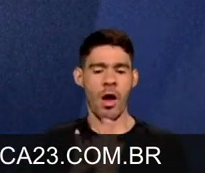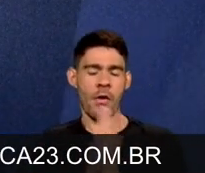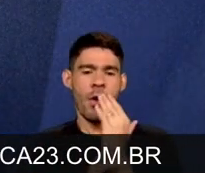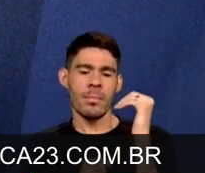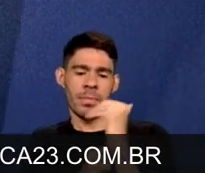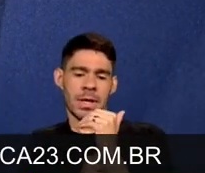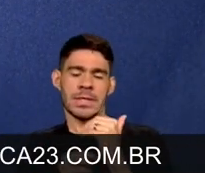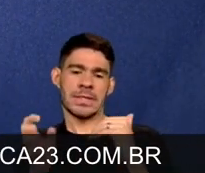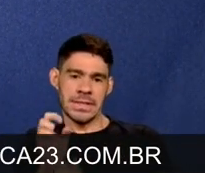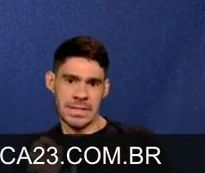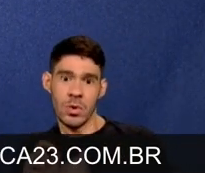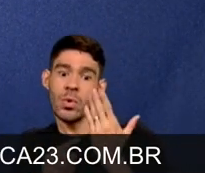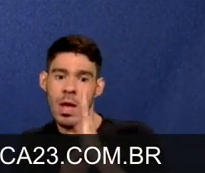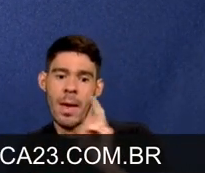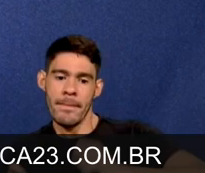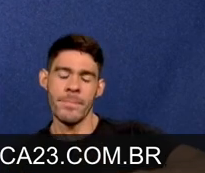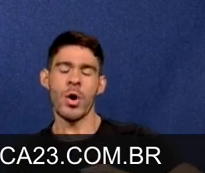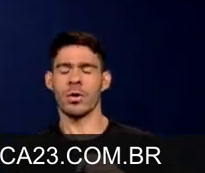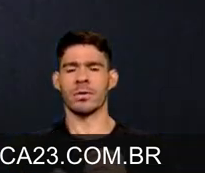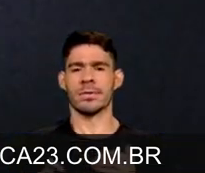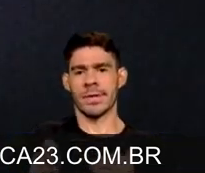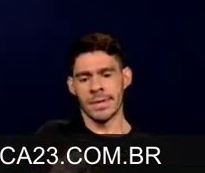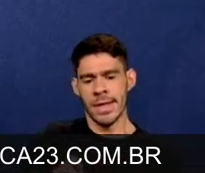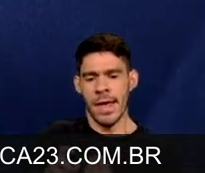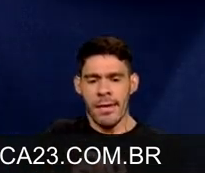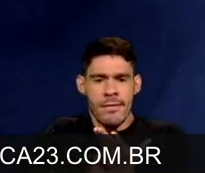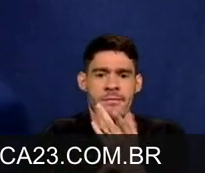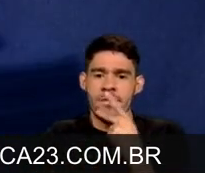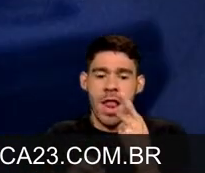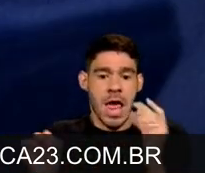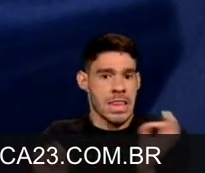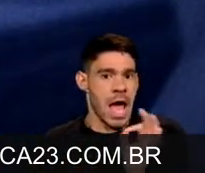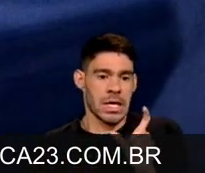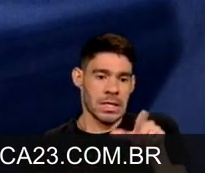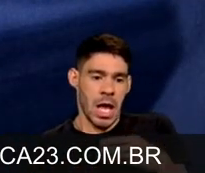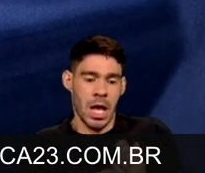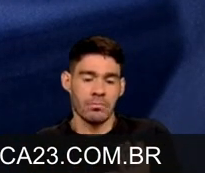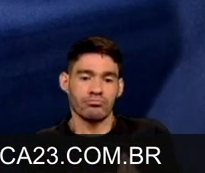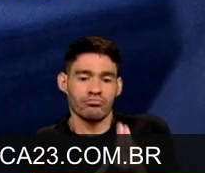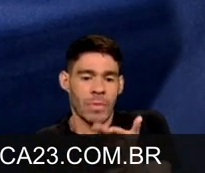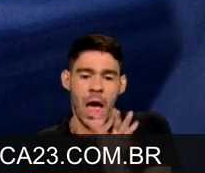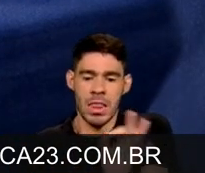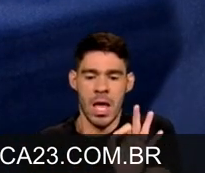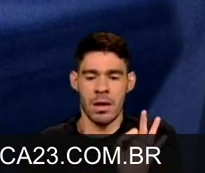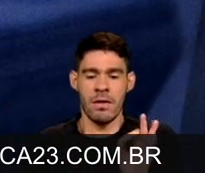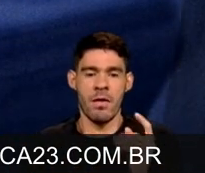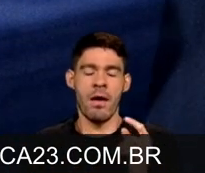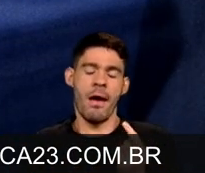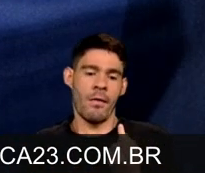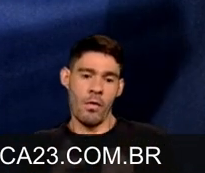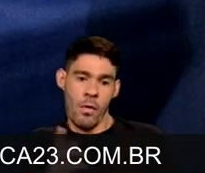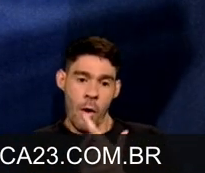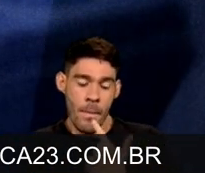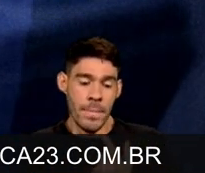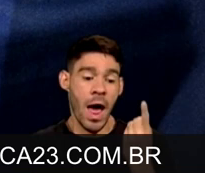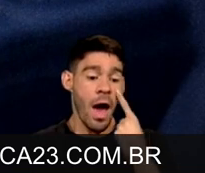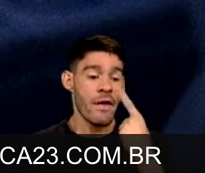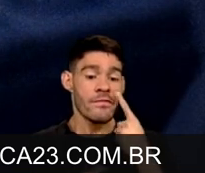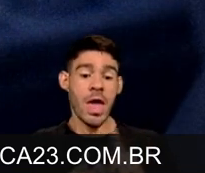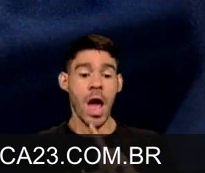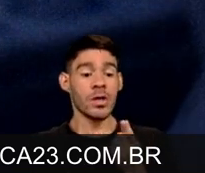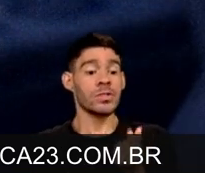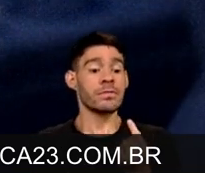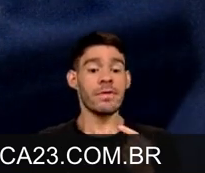senhas com amigos e parentes. Nunca entregue o cartão a ninguém. Ao comprar algo, confira o valor antes de digitar a senha